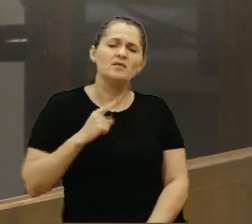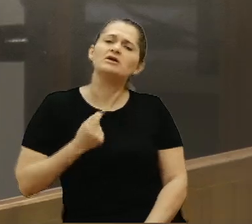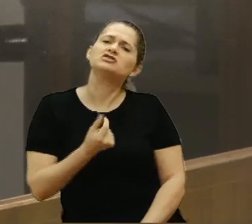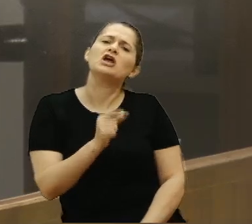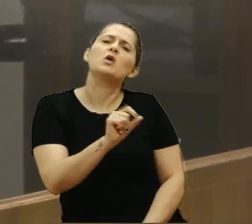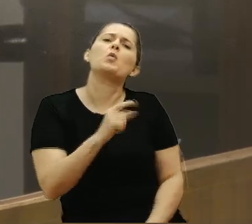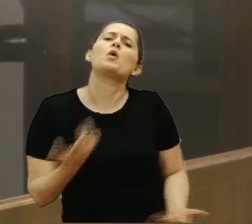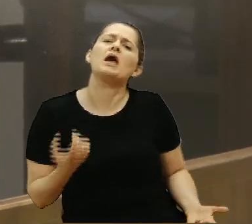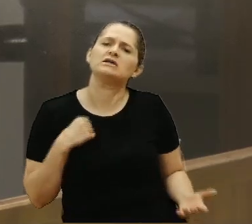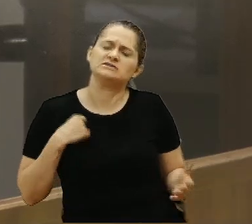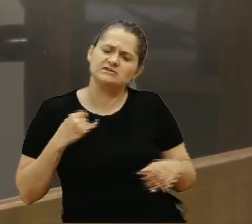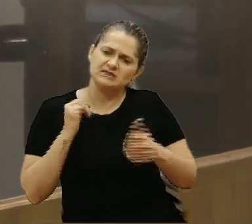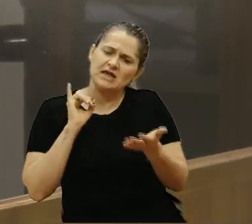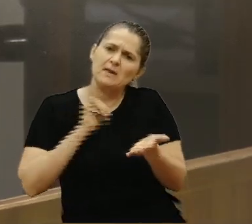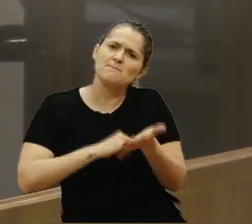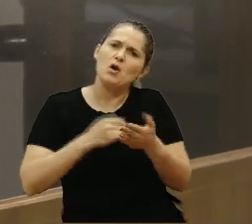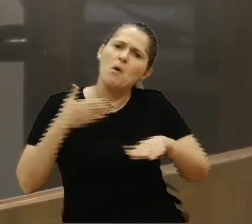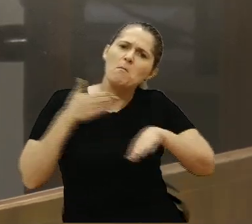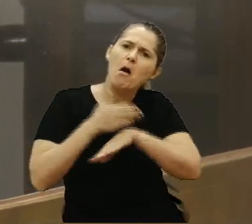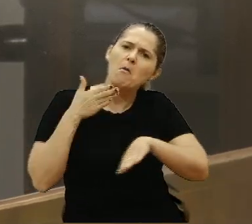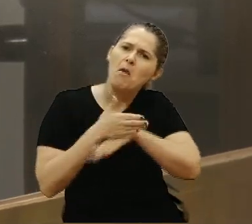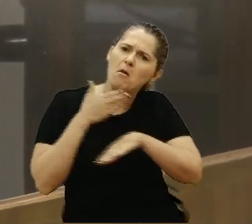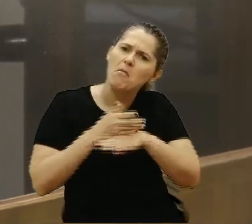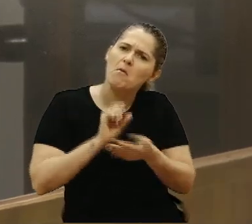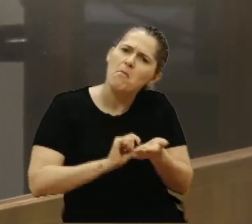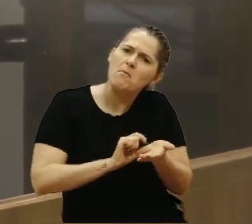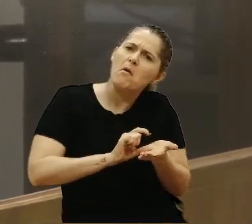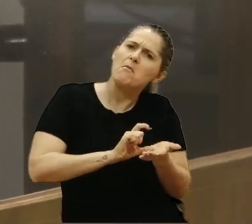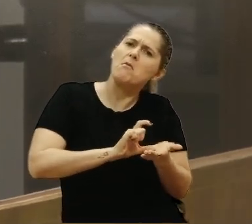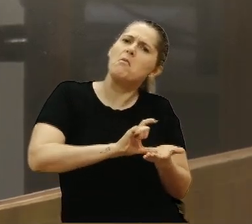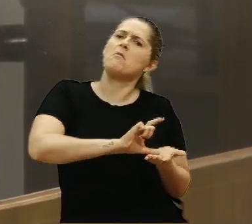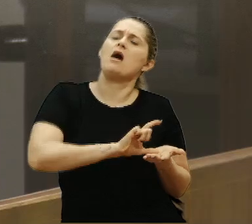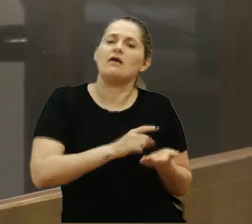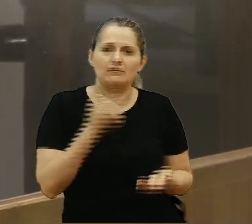as receitas líquidas do município, a Secretaria